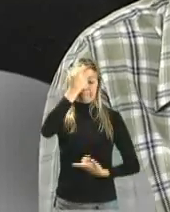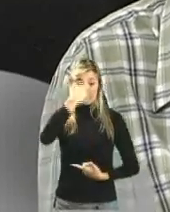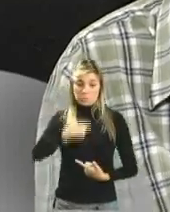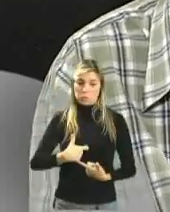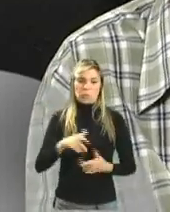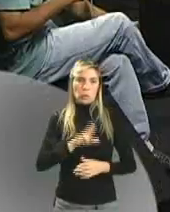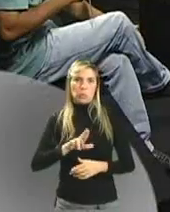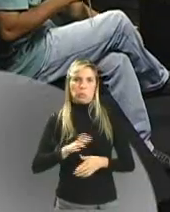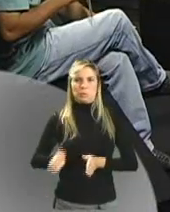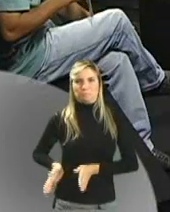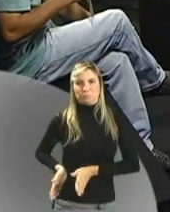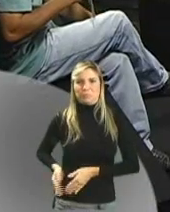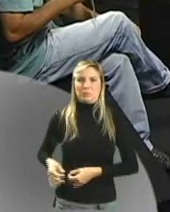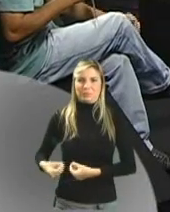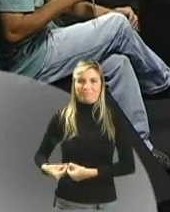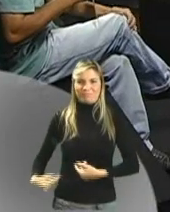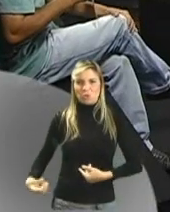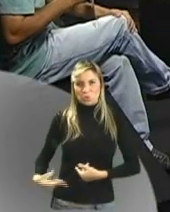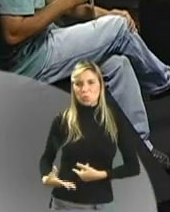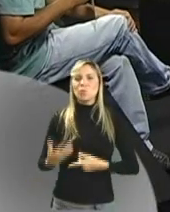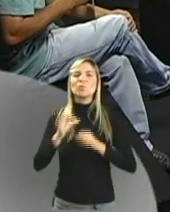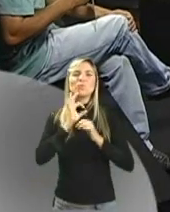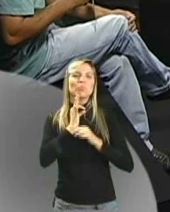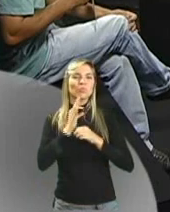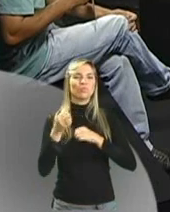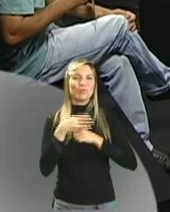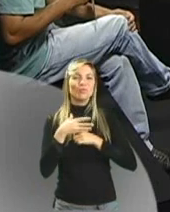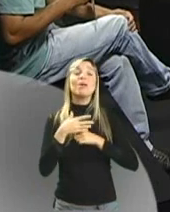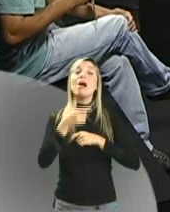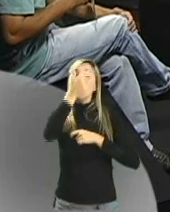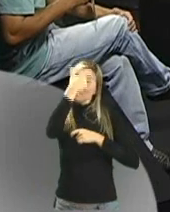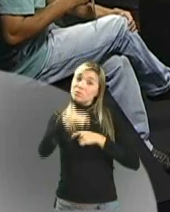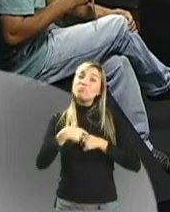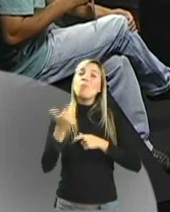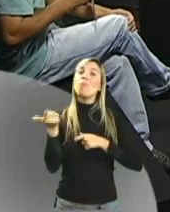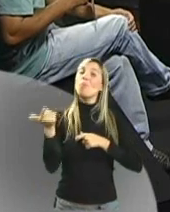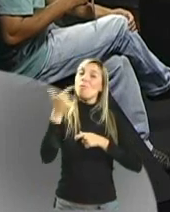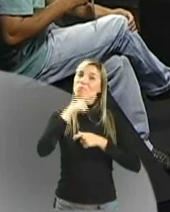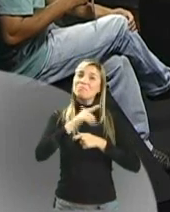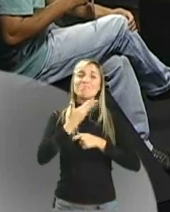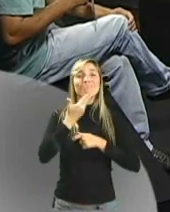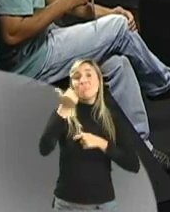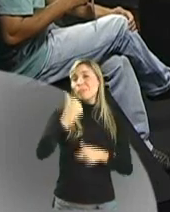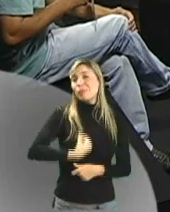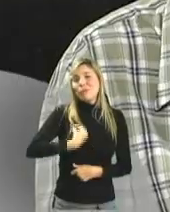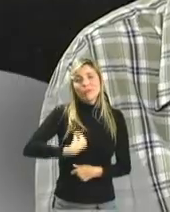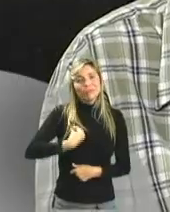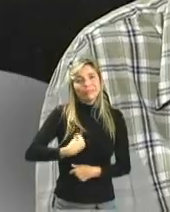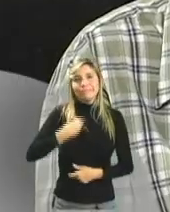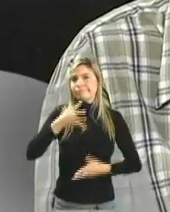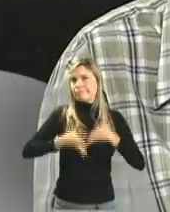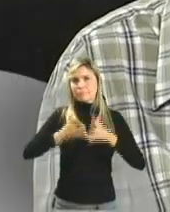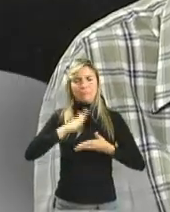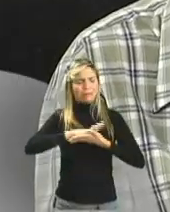que o indivíduo, mesmo usuário do estoma e desses dispositivos, que